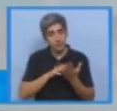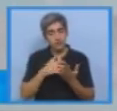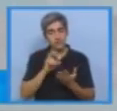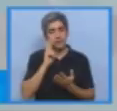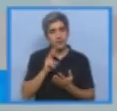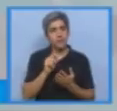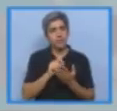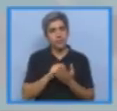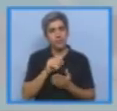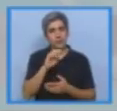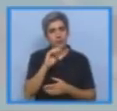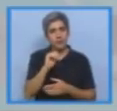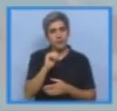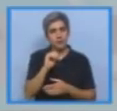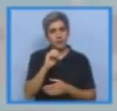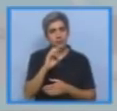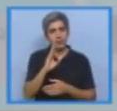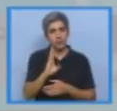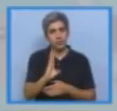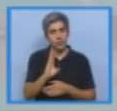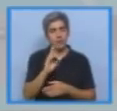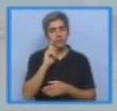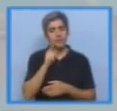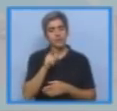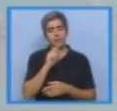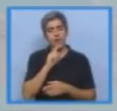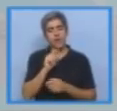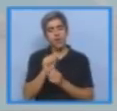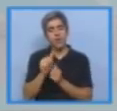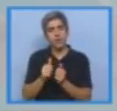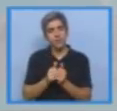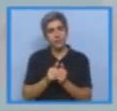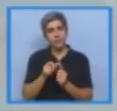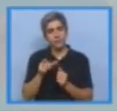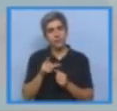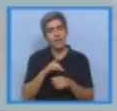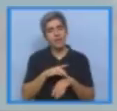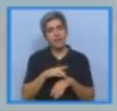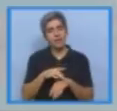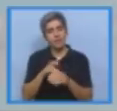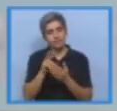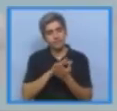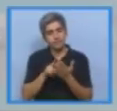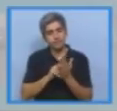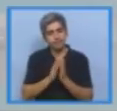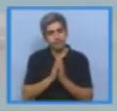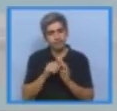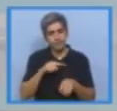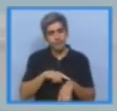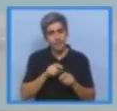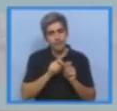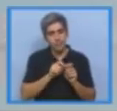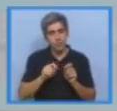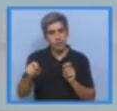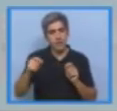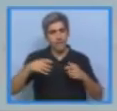ponto SJ e de que forma este pode ser uma companhia e um guia também litúrgico para este período de férias. É por